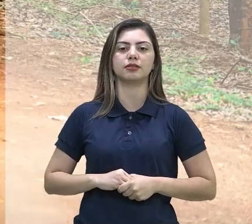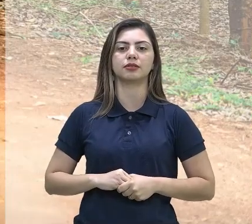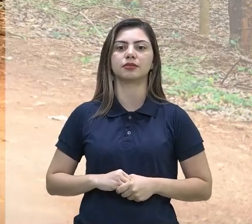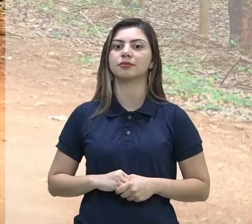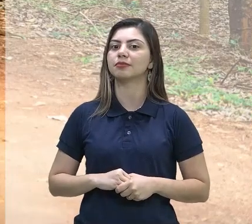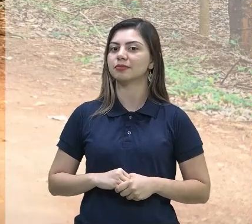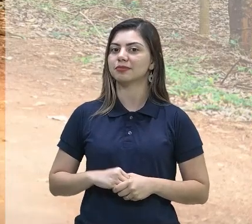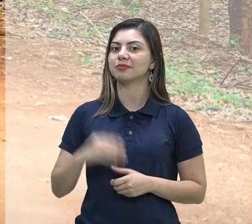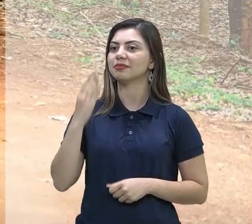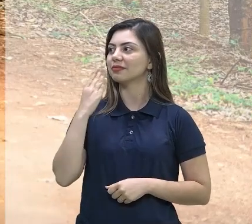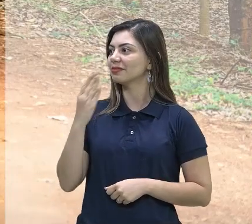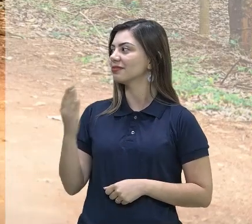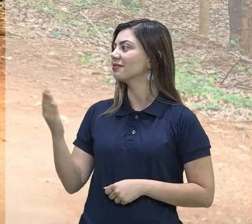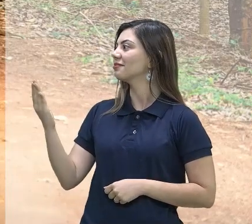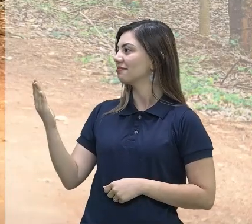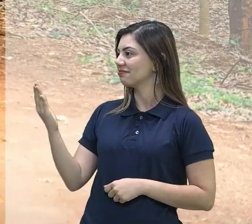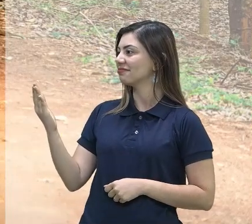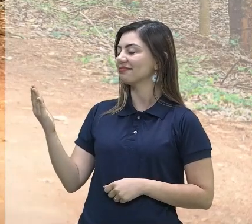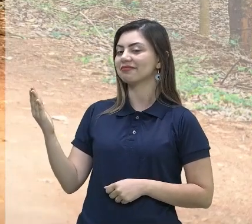obtém-se